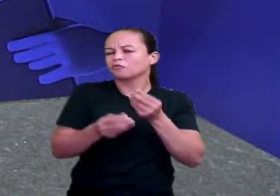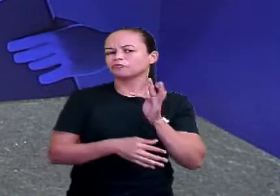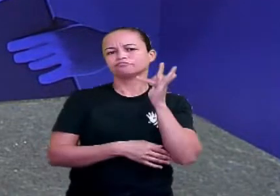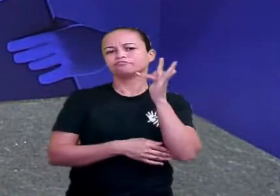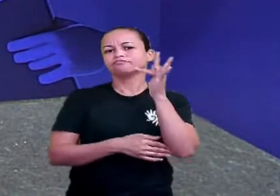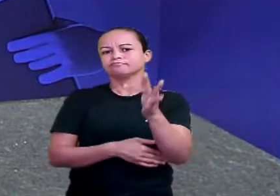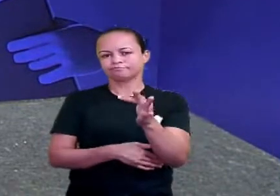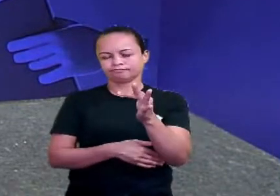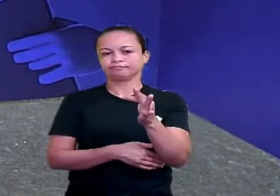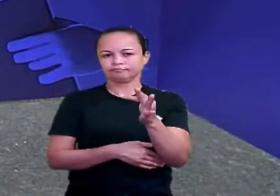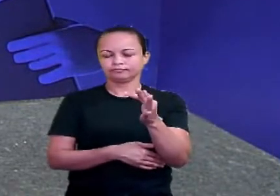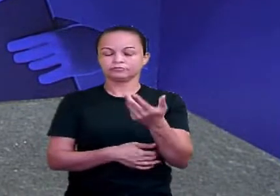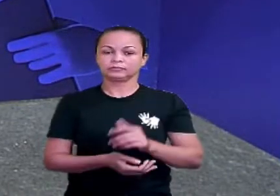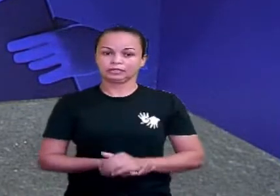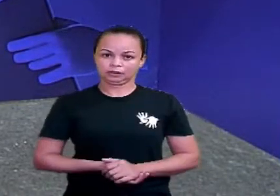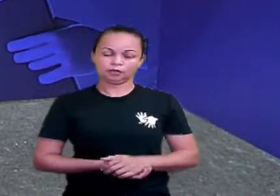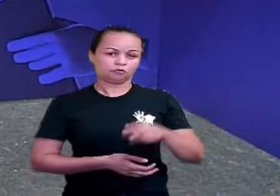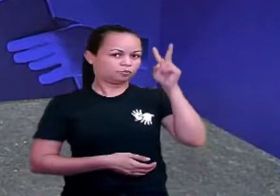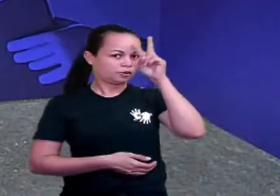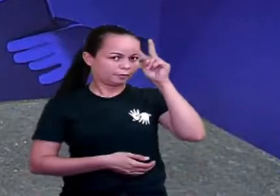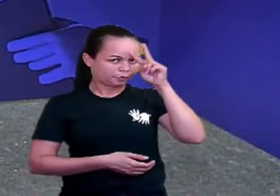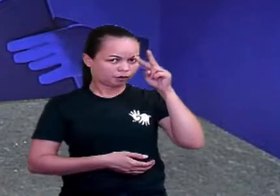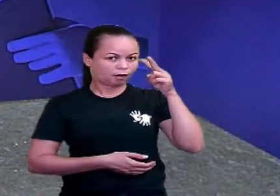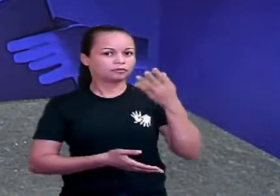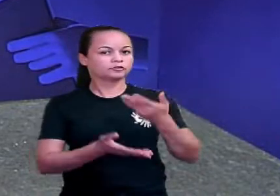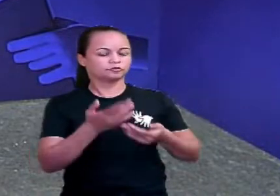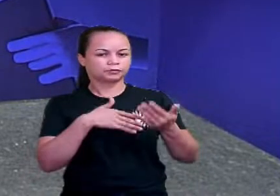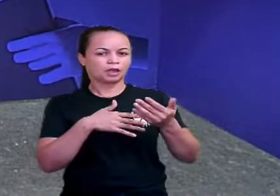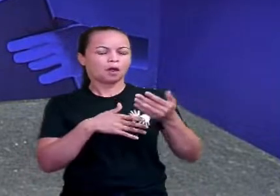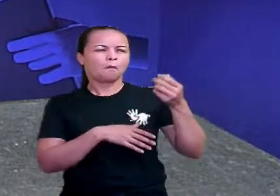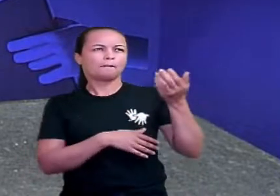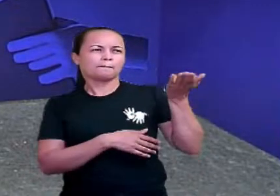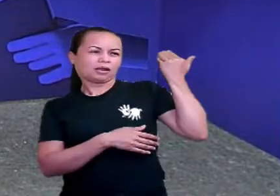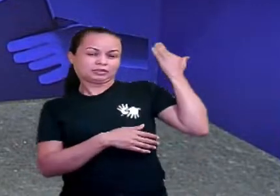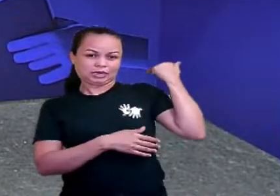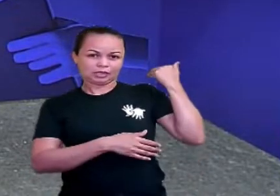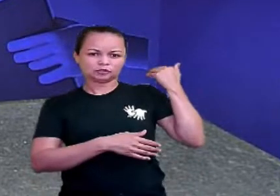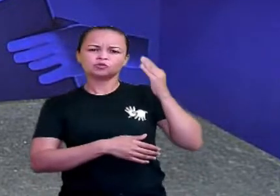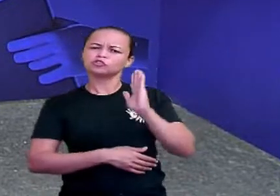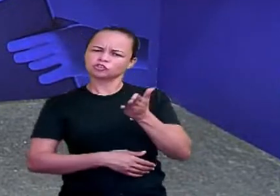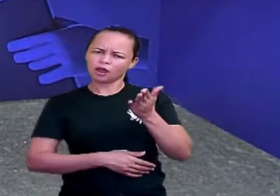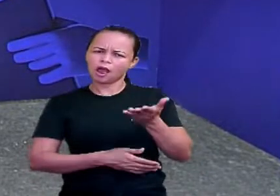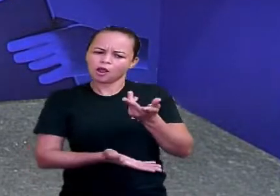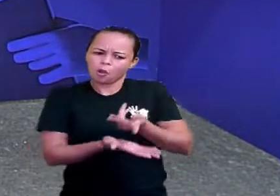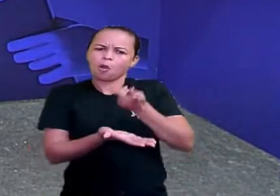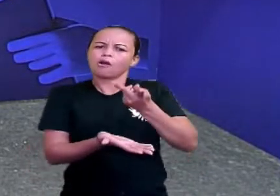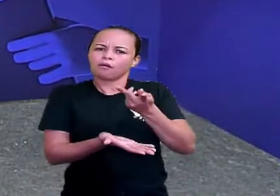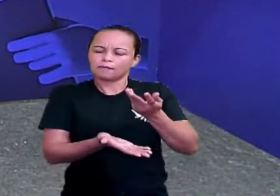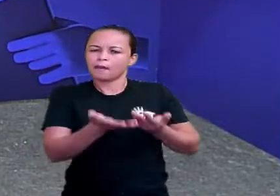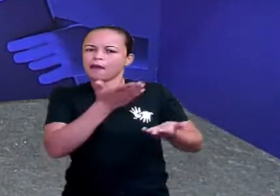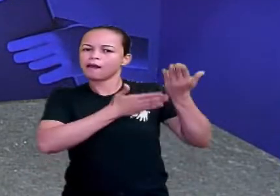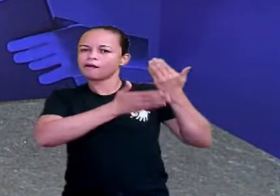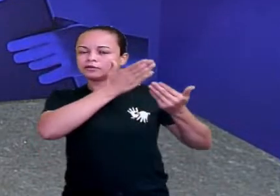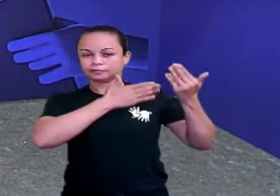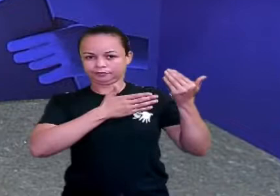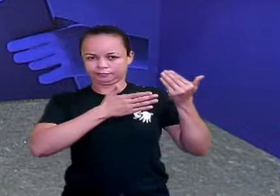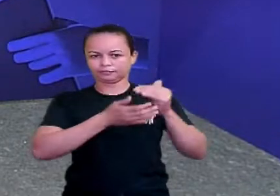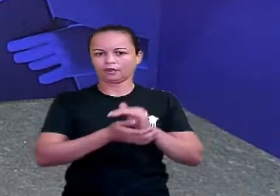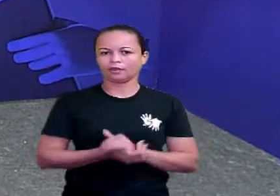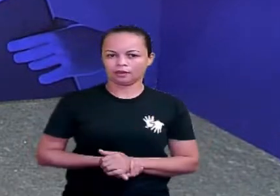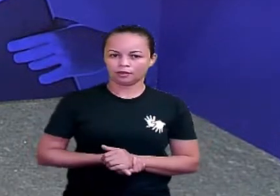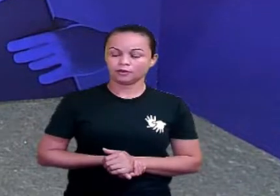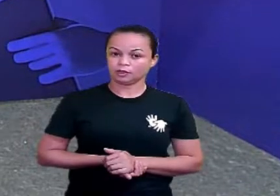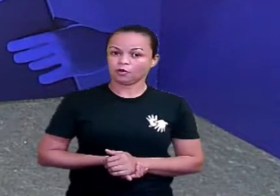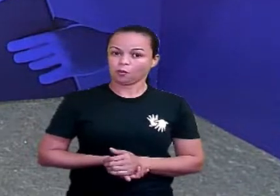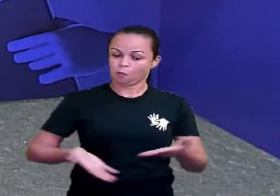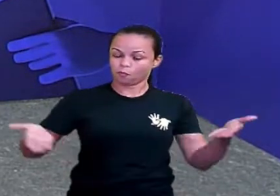recapitular. Passado é uma coisa que já aconteceu, tá? Presente é aquilo que a gente está vivendo hoje, é o que